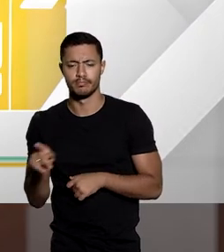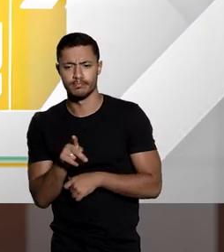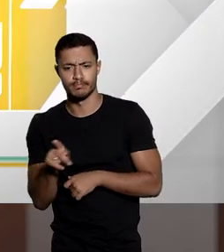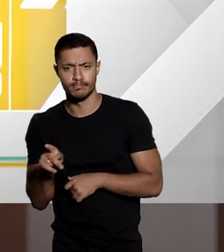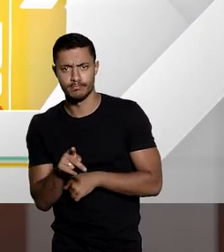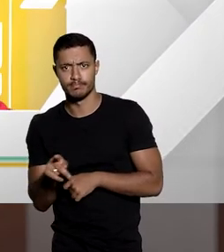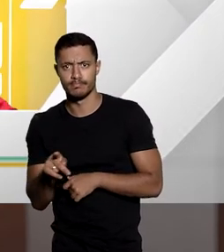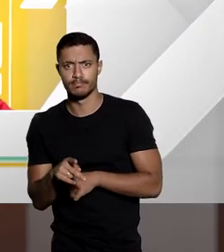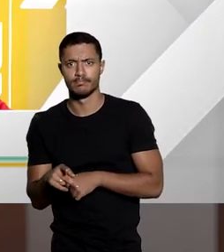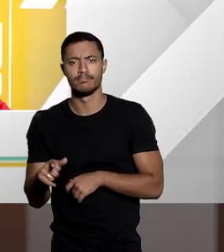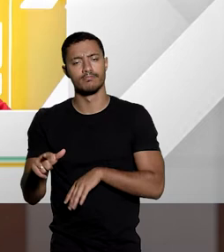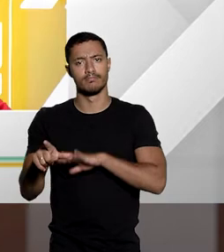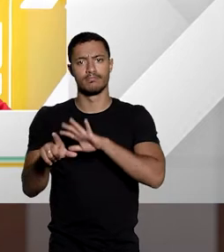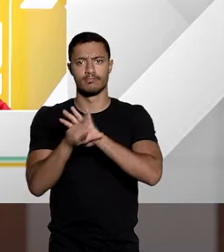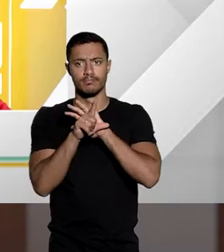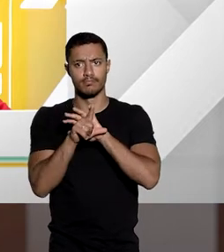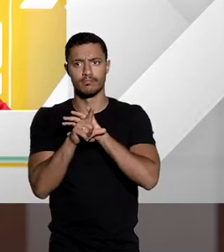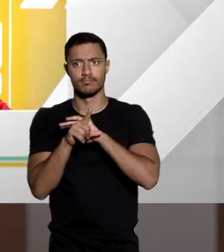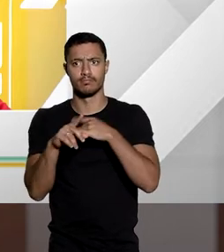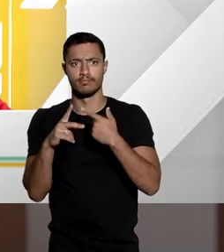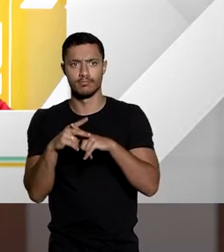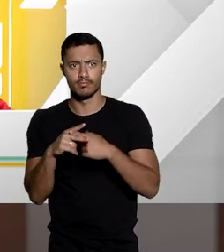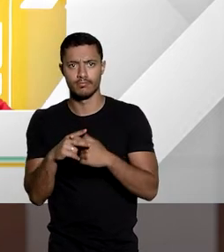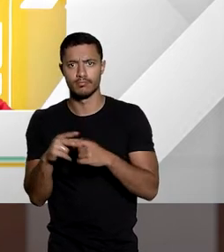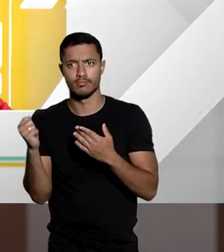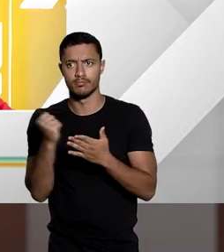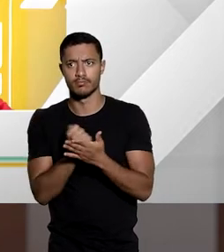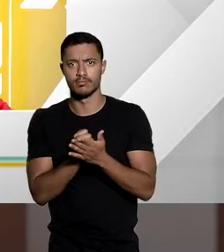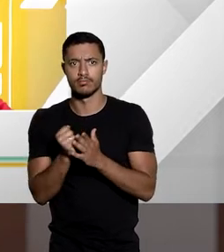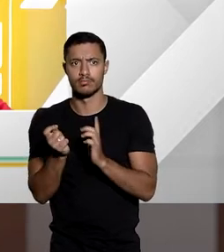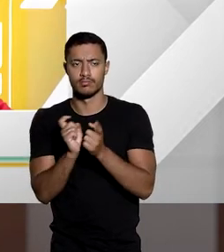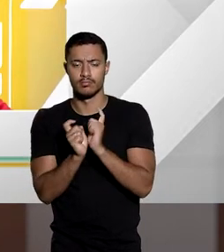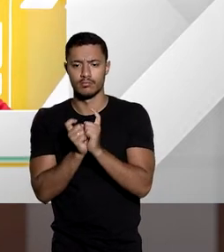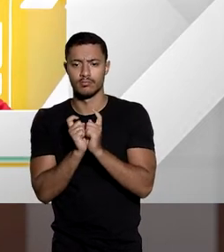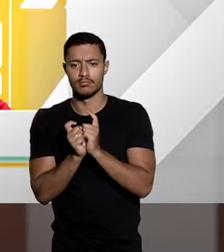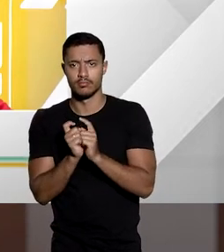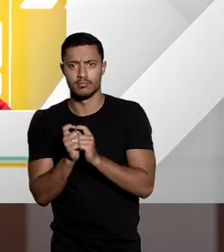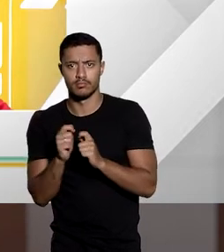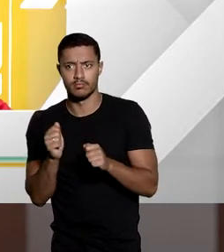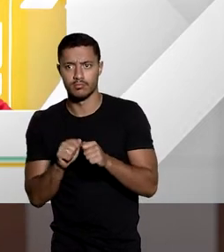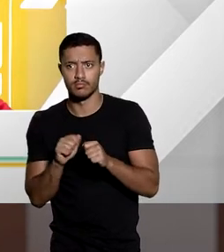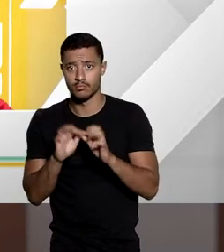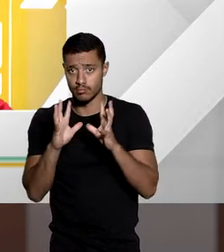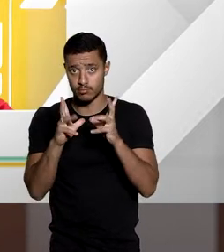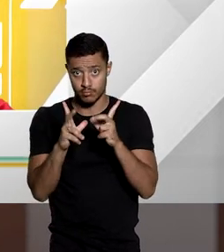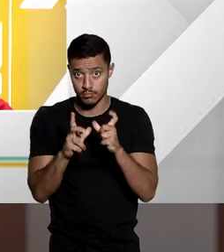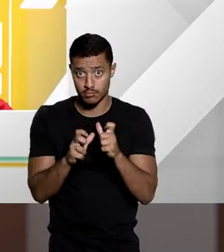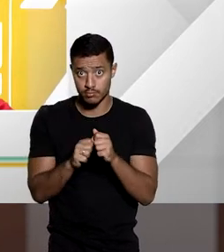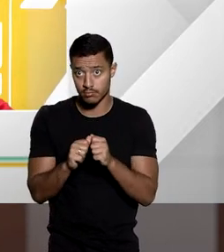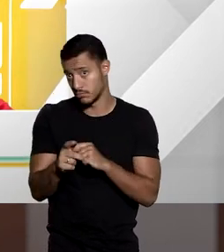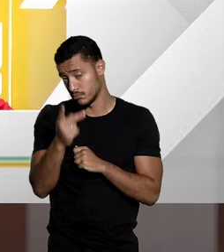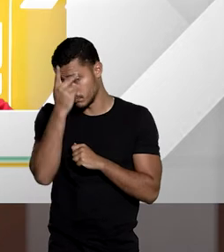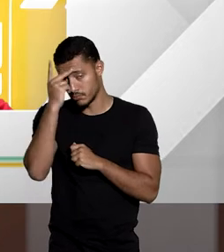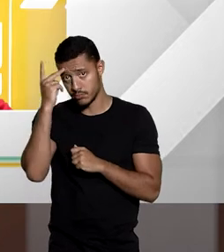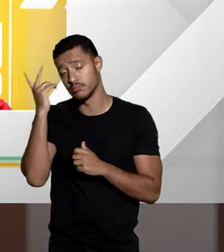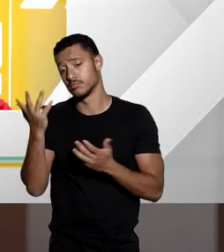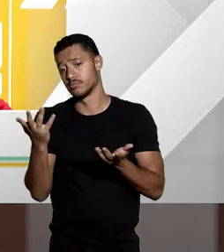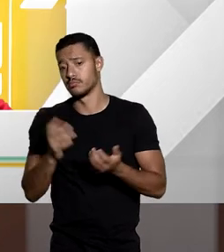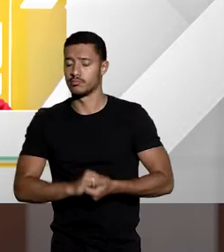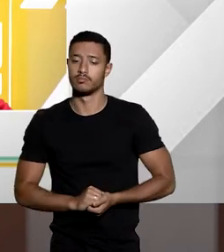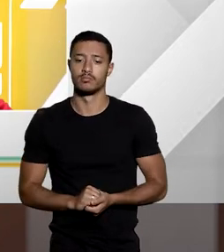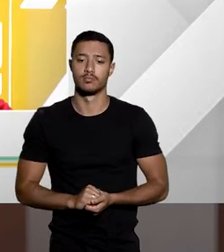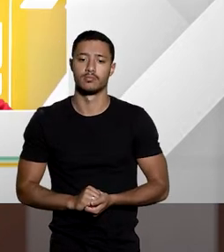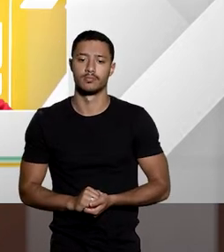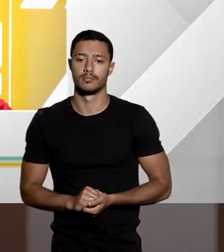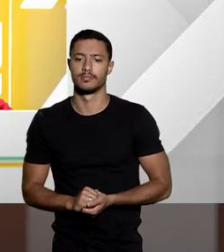Professora Di Pietro, e as legislações que regulam os contratos administrativos, o fazem para todos os entes federativos, então?